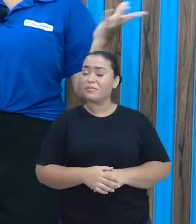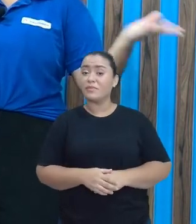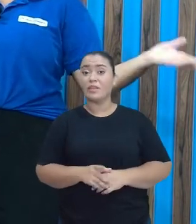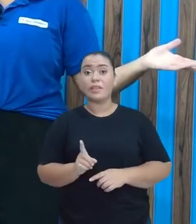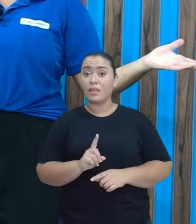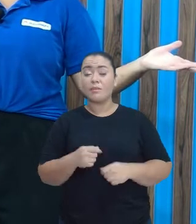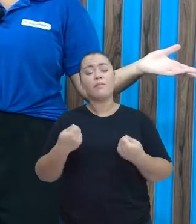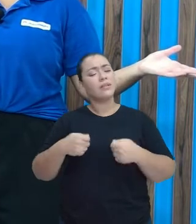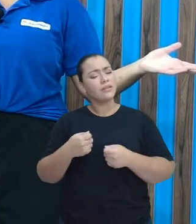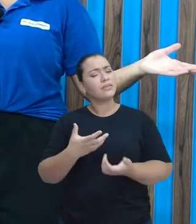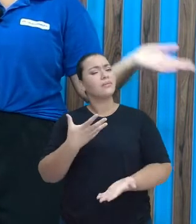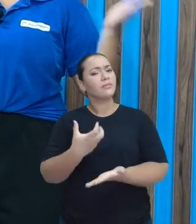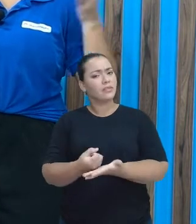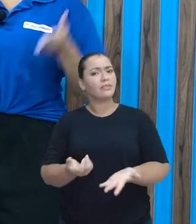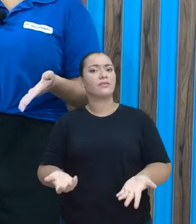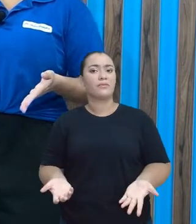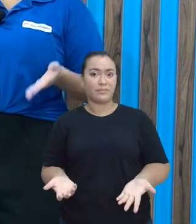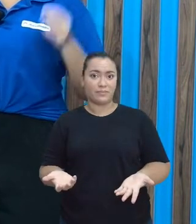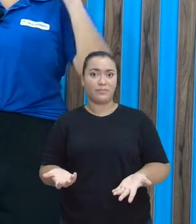baixou, precisa baixar.